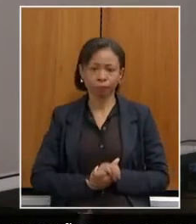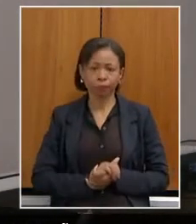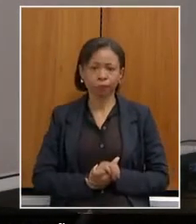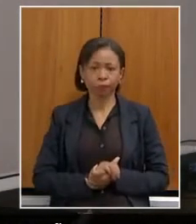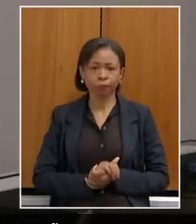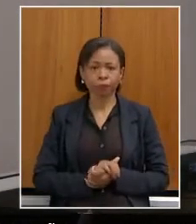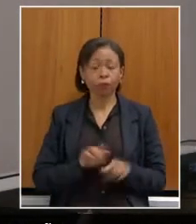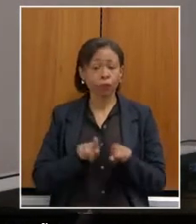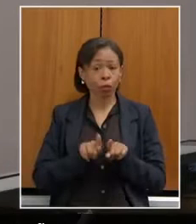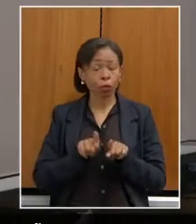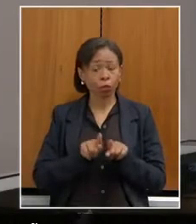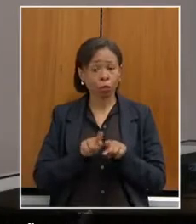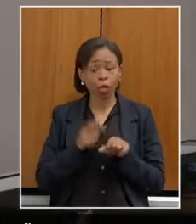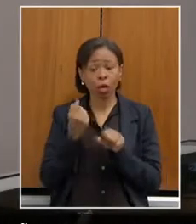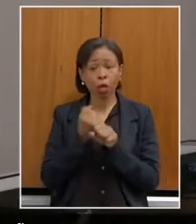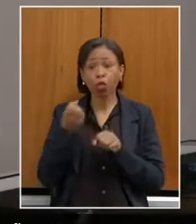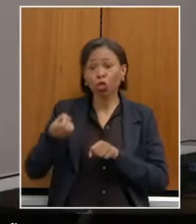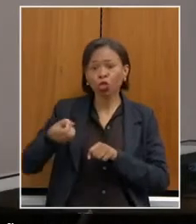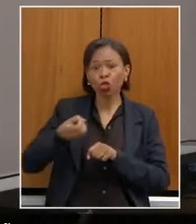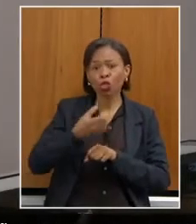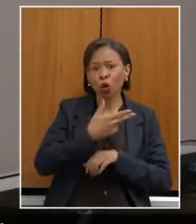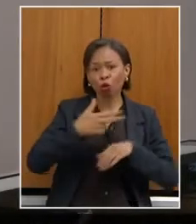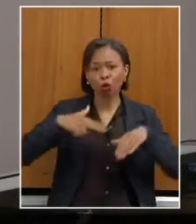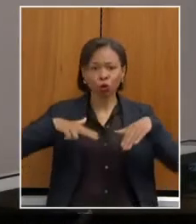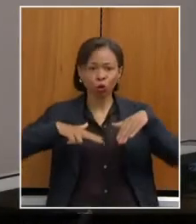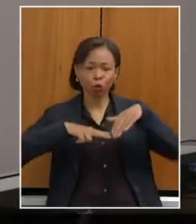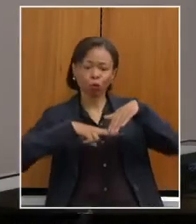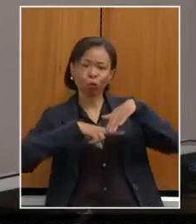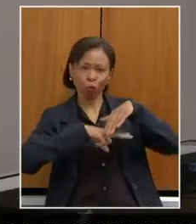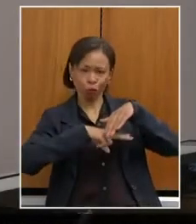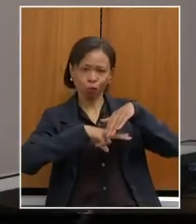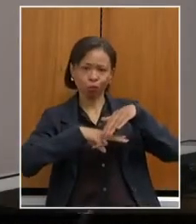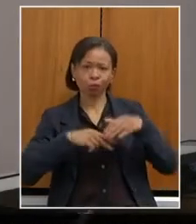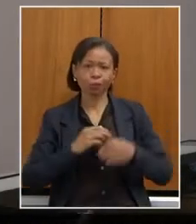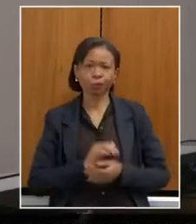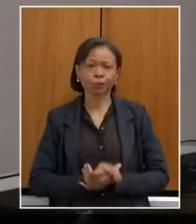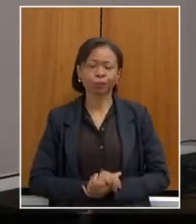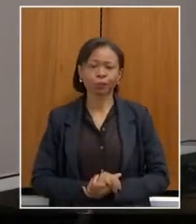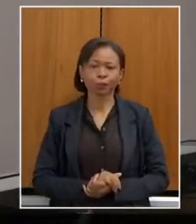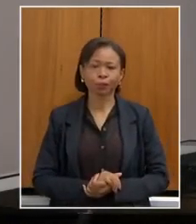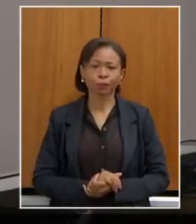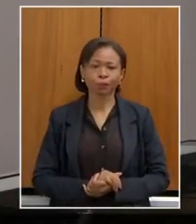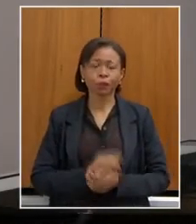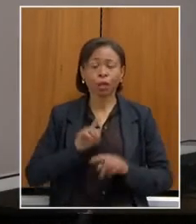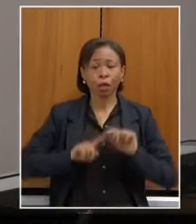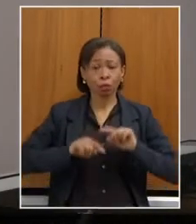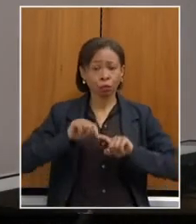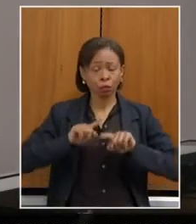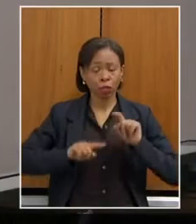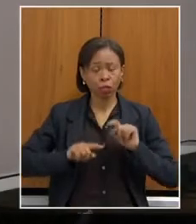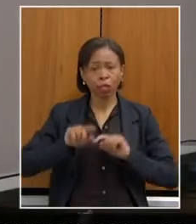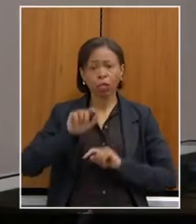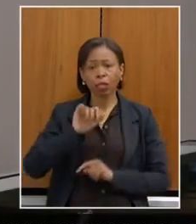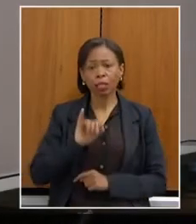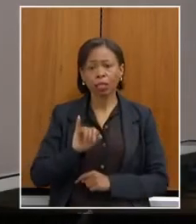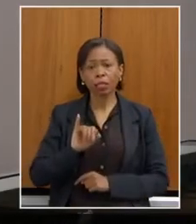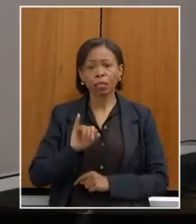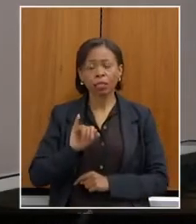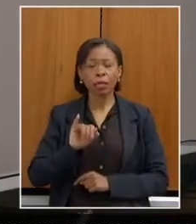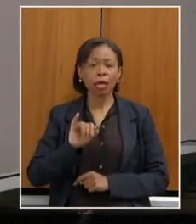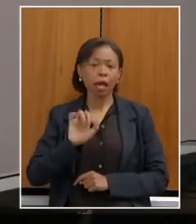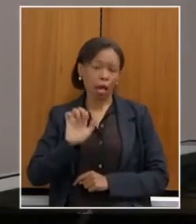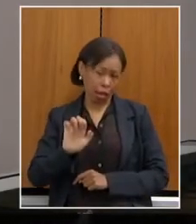novo tomógrafo, que está prestes a ser instalado. Pode passar? Equipamentos e EPI. Então, foram